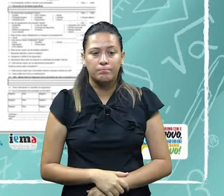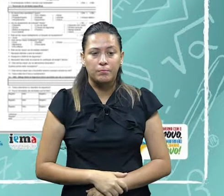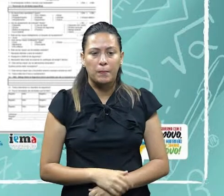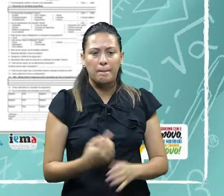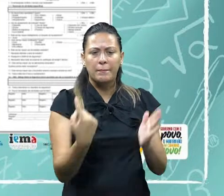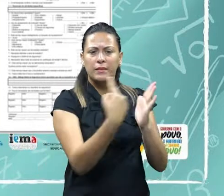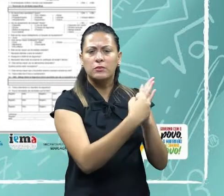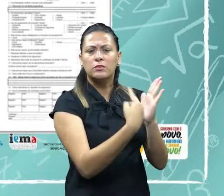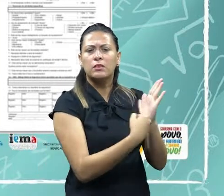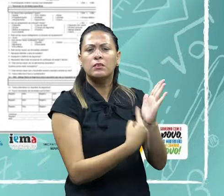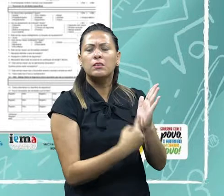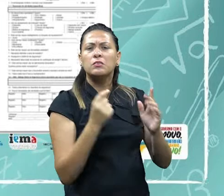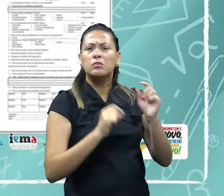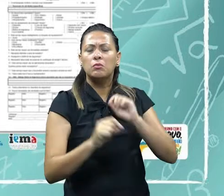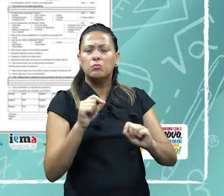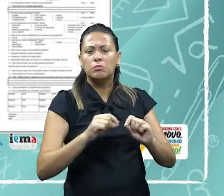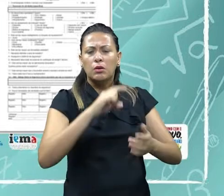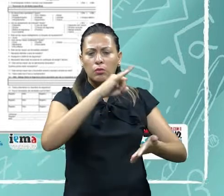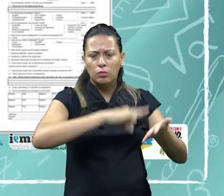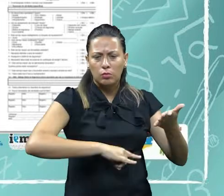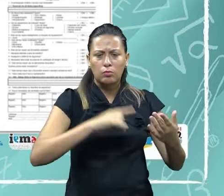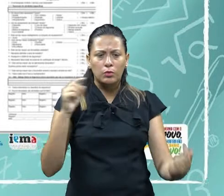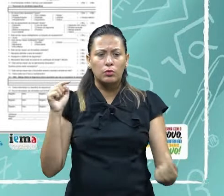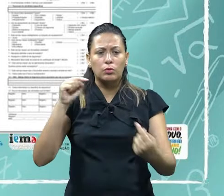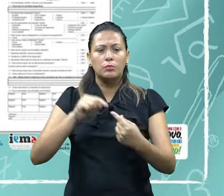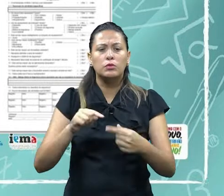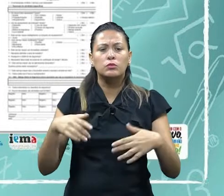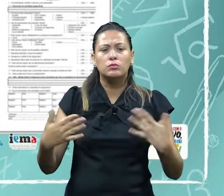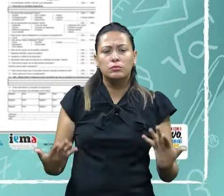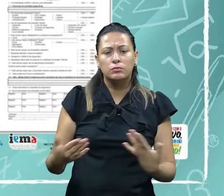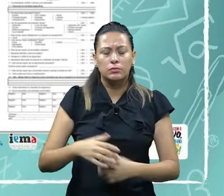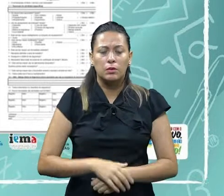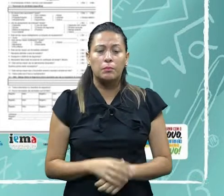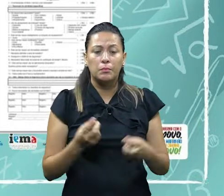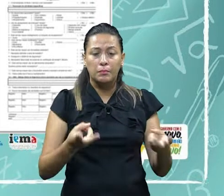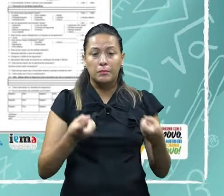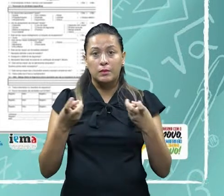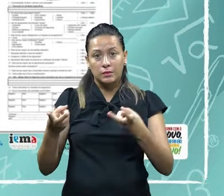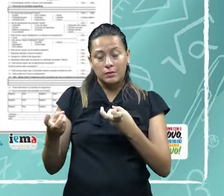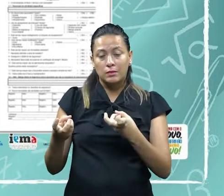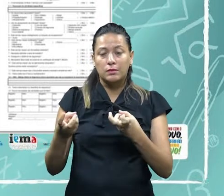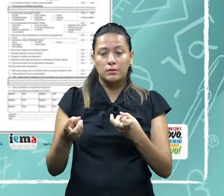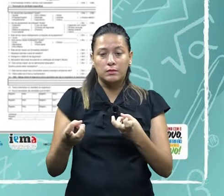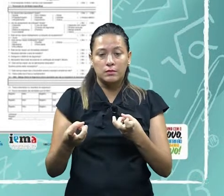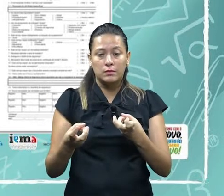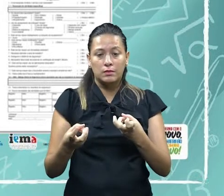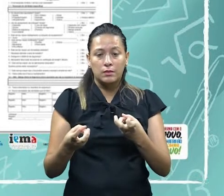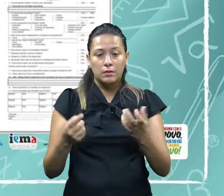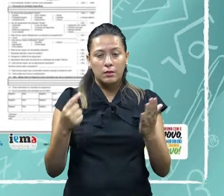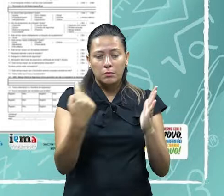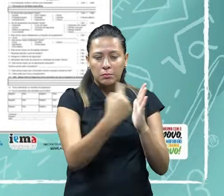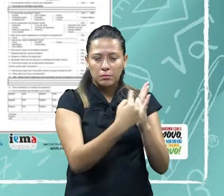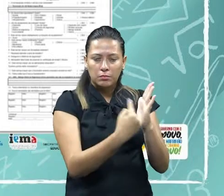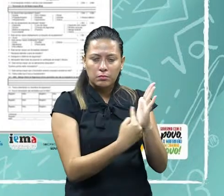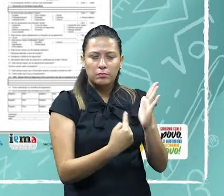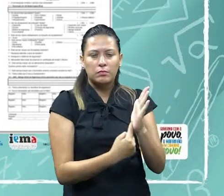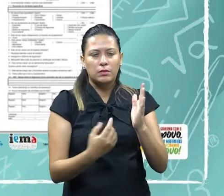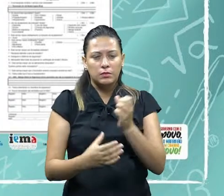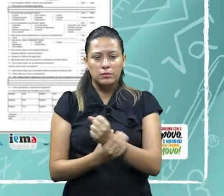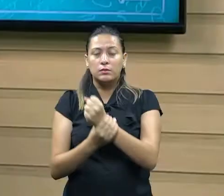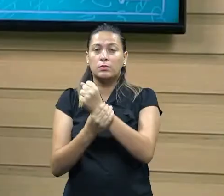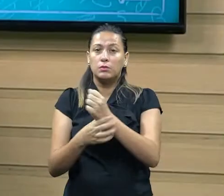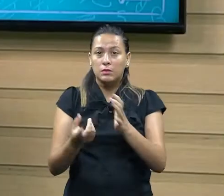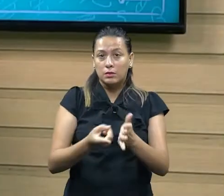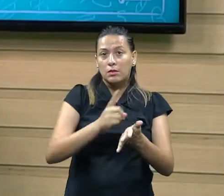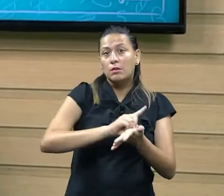Checklist. O objetivo deste documento é criar o hábito de verificar os itens de segurança antes de iniciar a